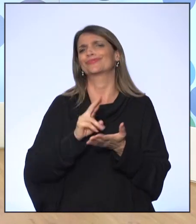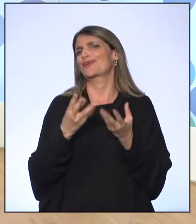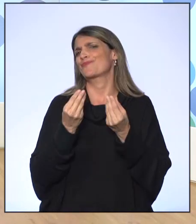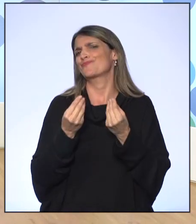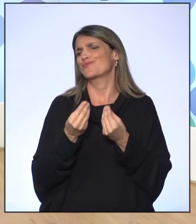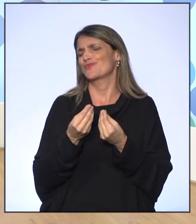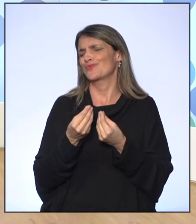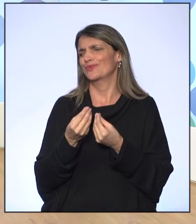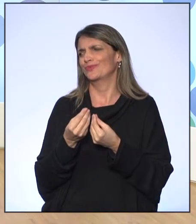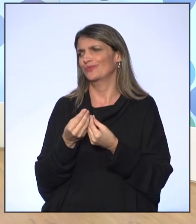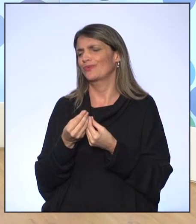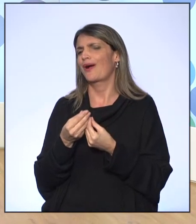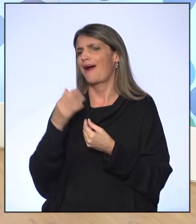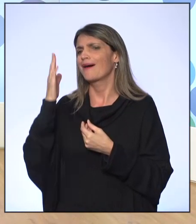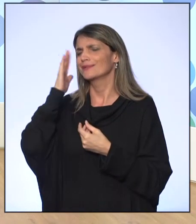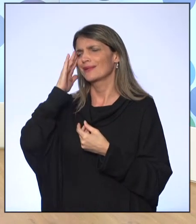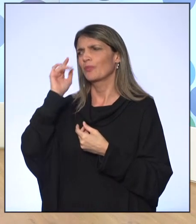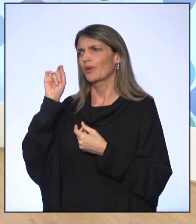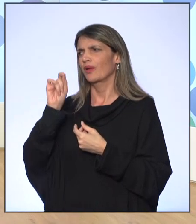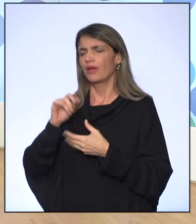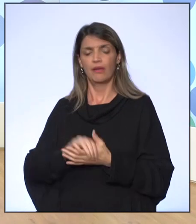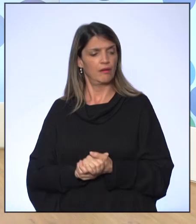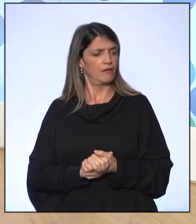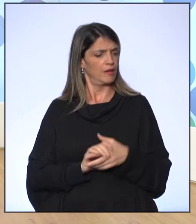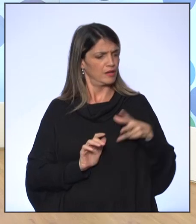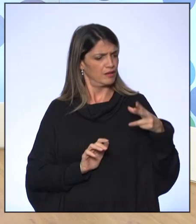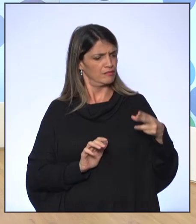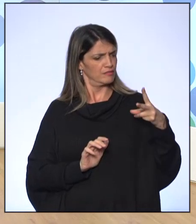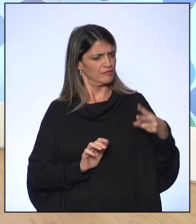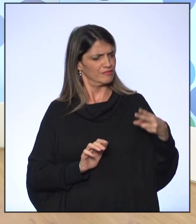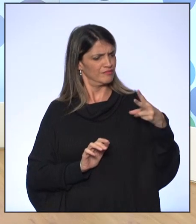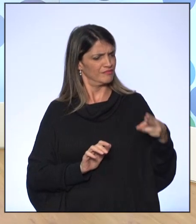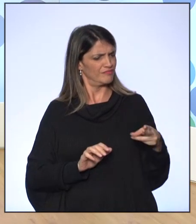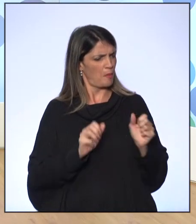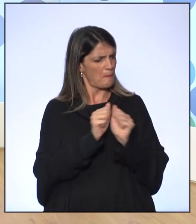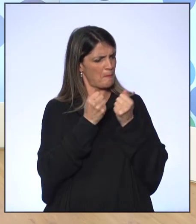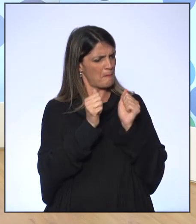aqui, Gibas? Isso aí é um pegador de pão de queijo, né?